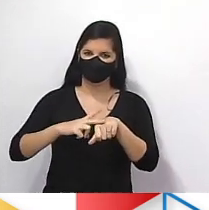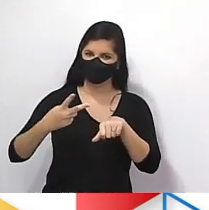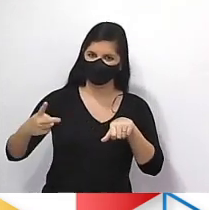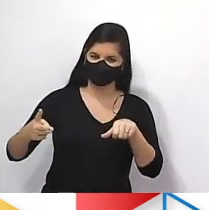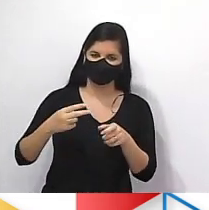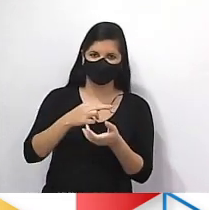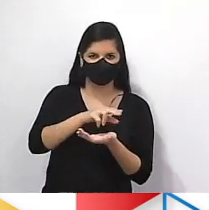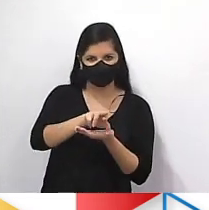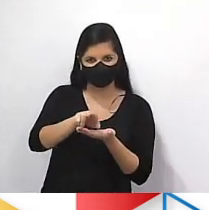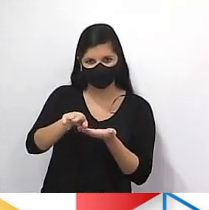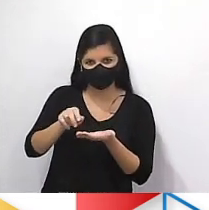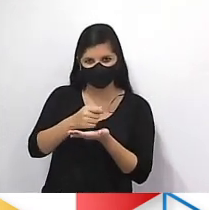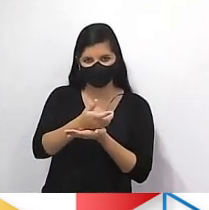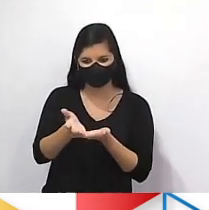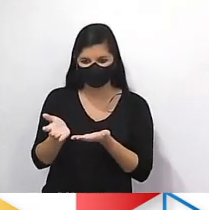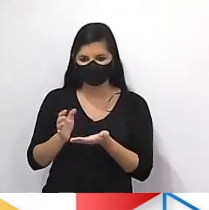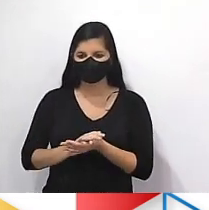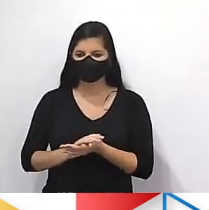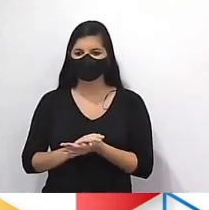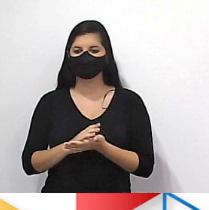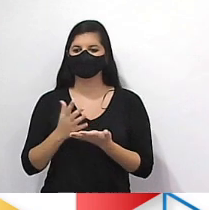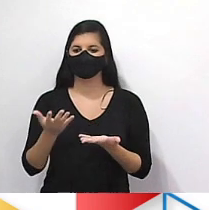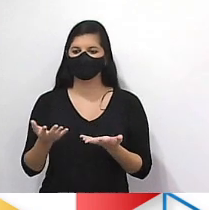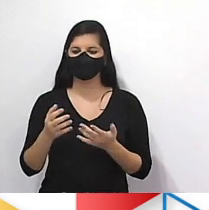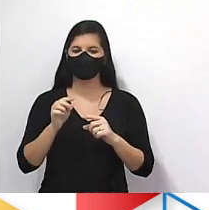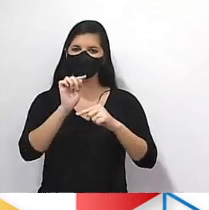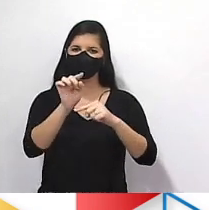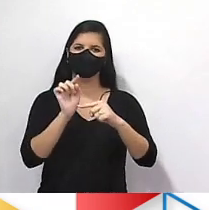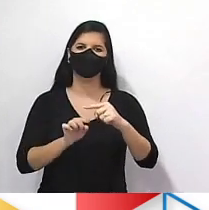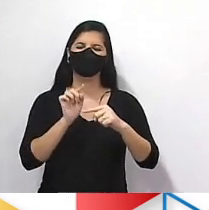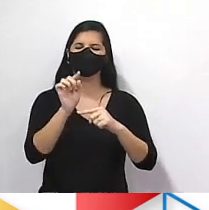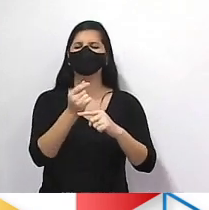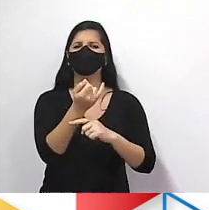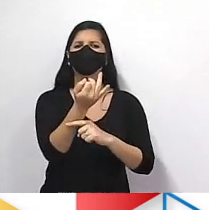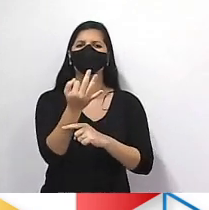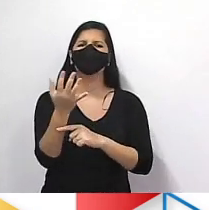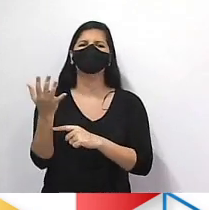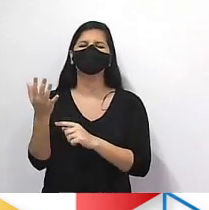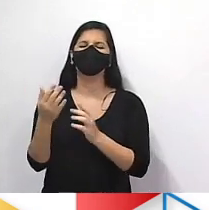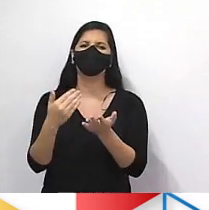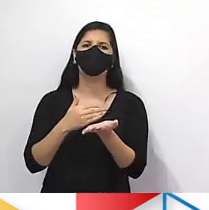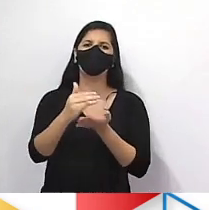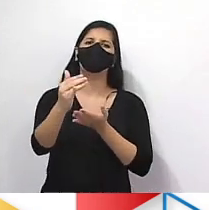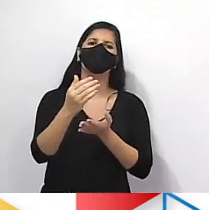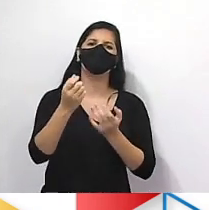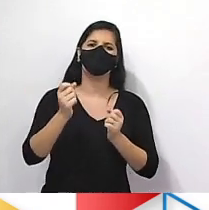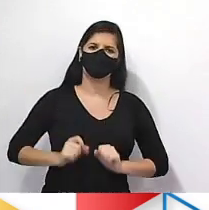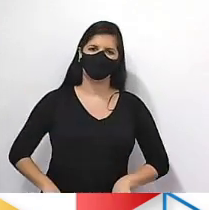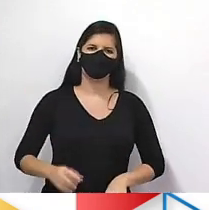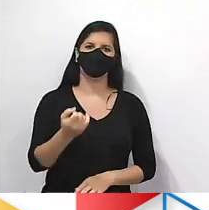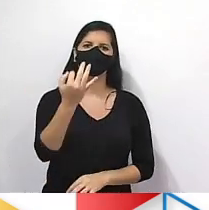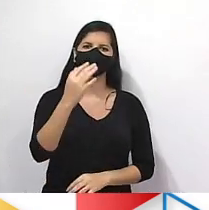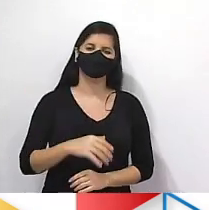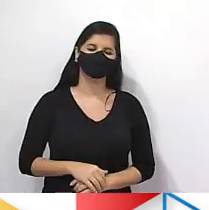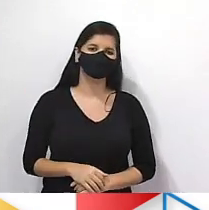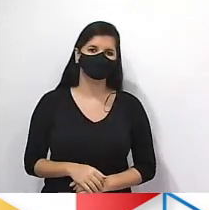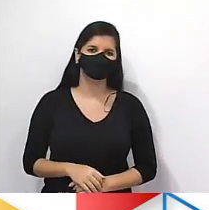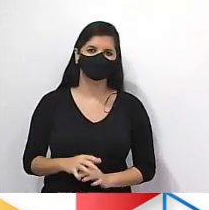e legumes, ok? Que fração da quantia inicial Maria gastou no